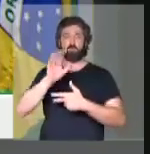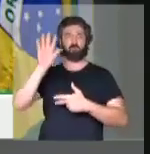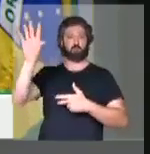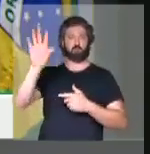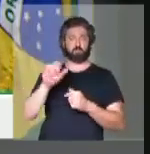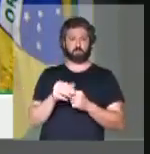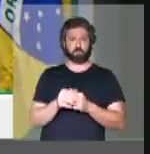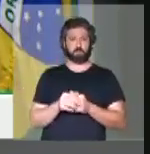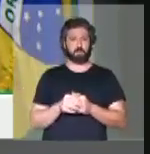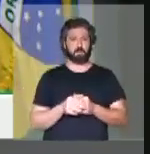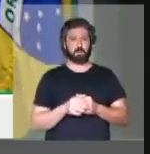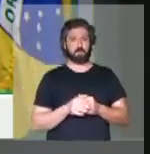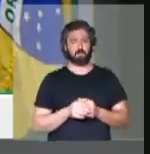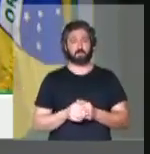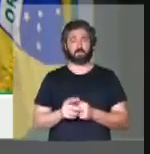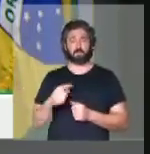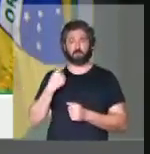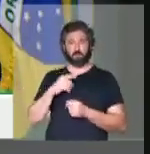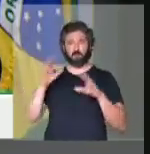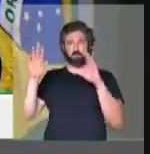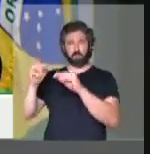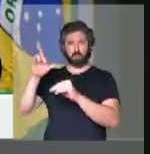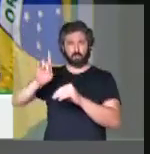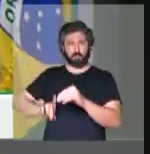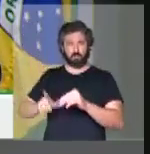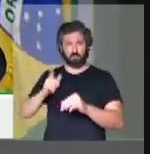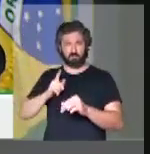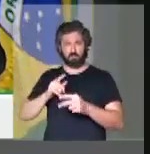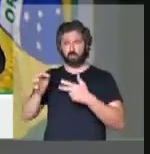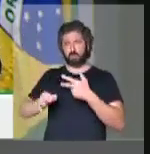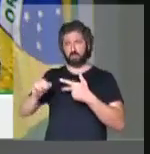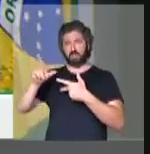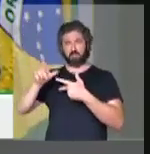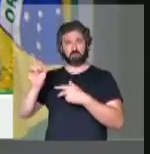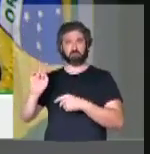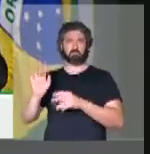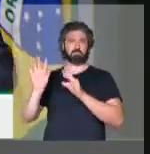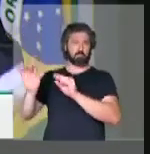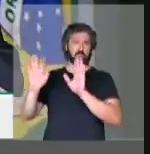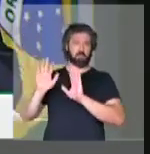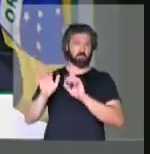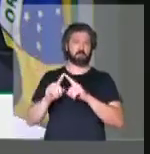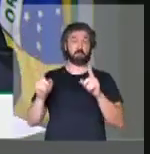Executivo, que nós não temos o direito de interferir na judiciária legislativa, mas,